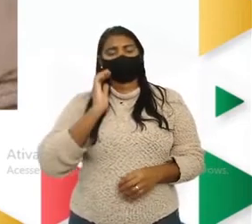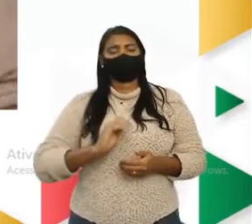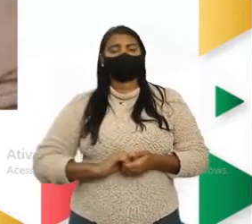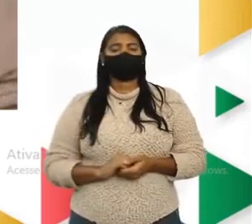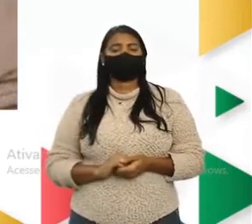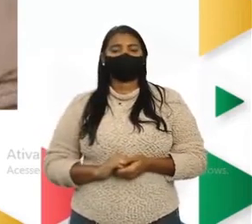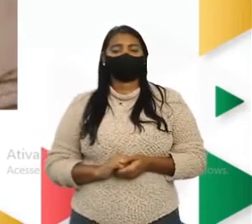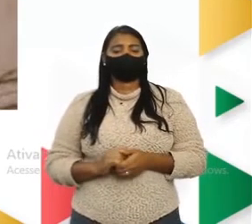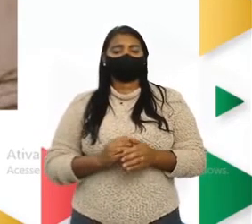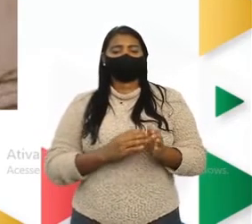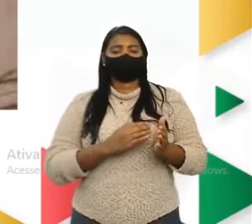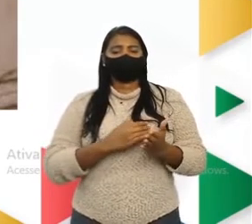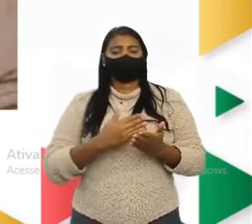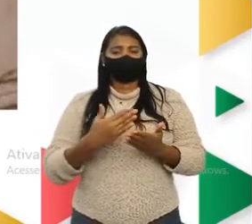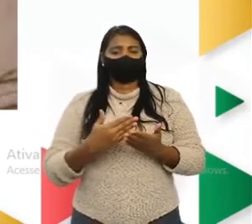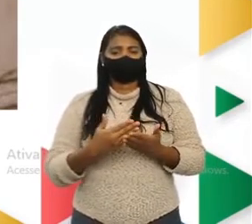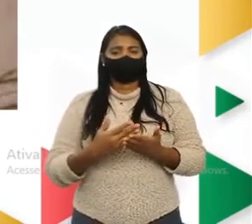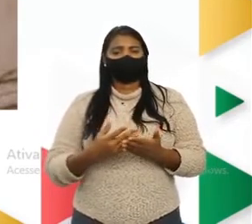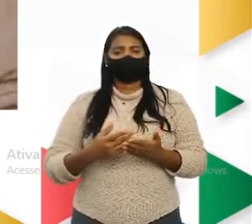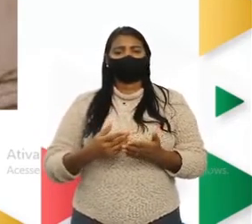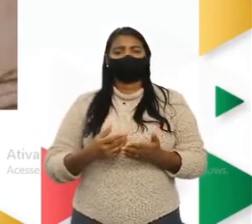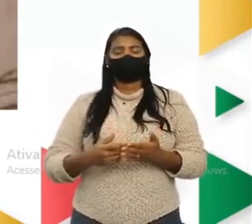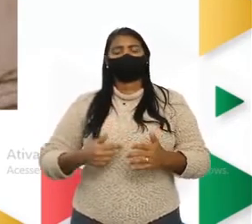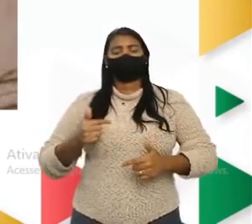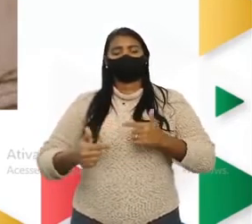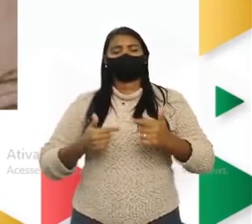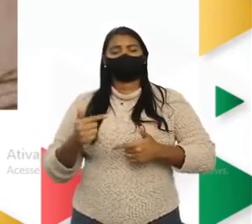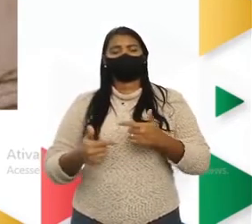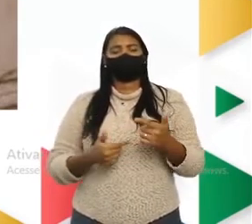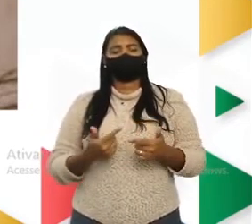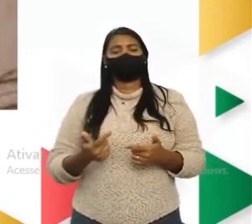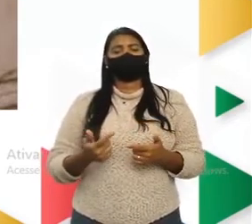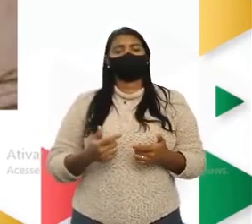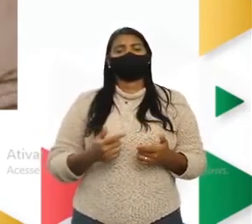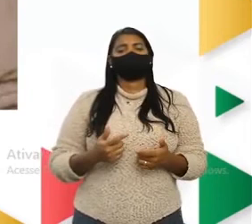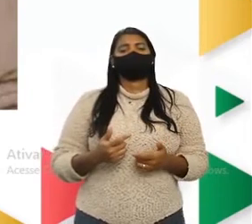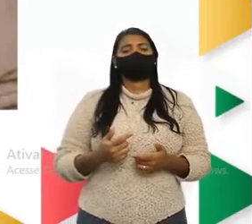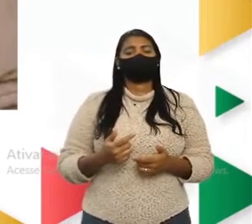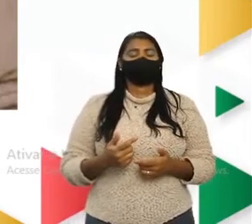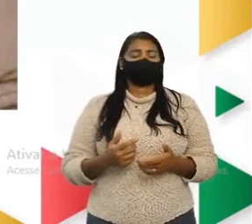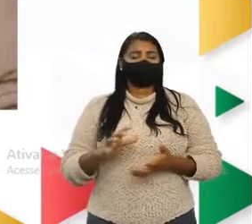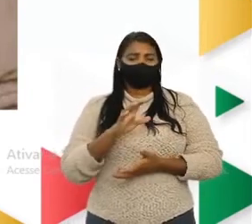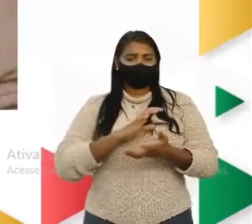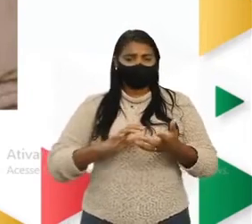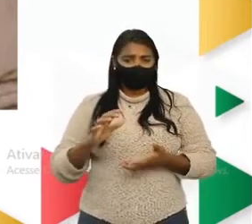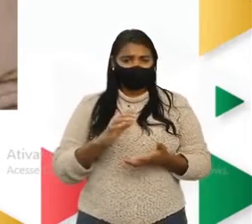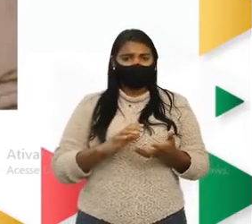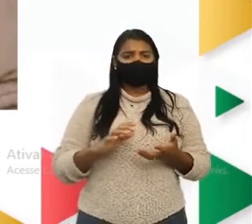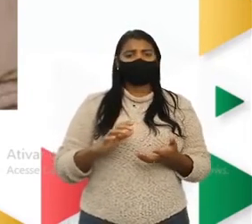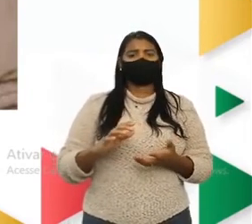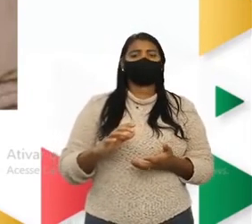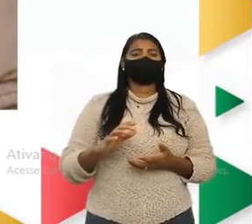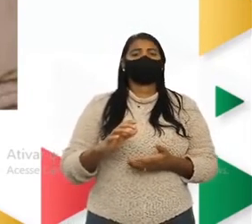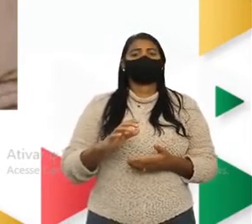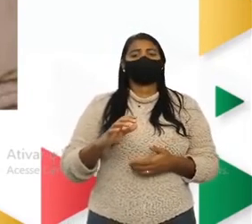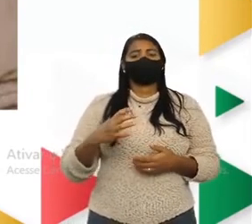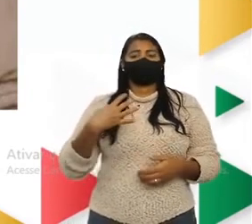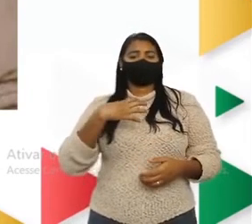nos primórdios dessa resistência, a gente tem a primeira grande greve, né, que é a Greve Negra na Bahia, que foi